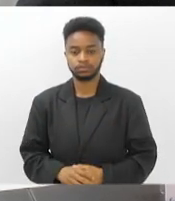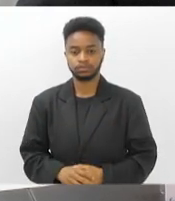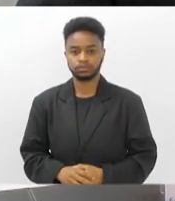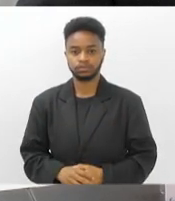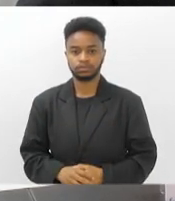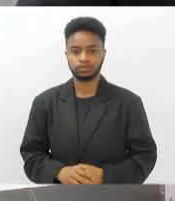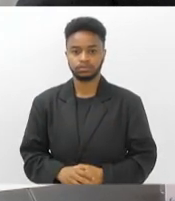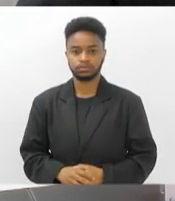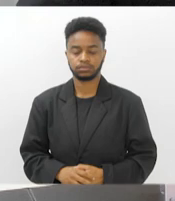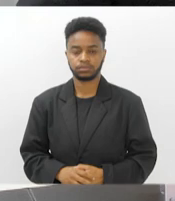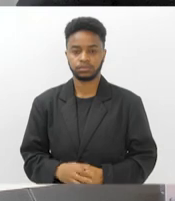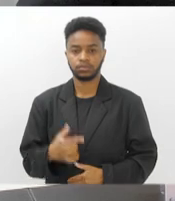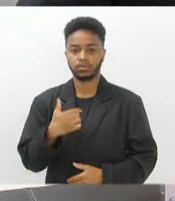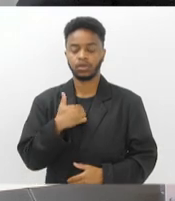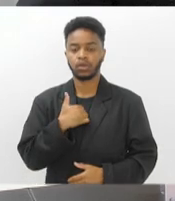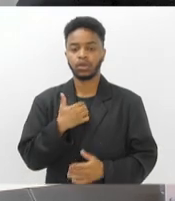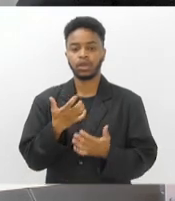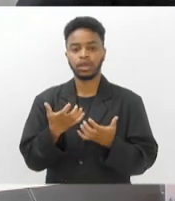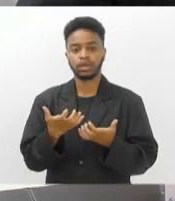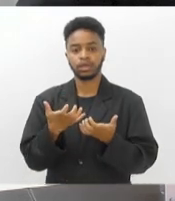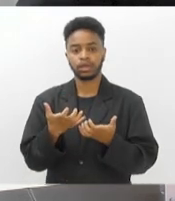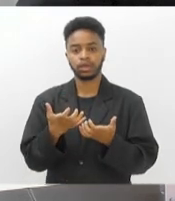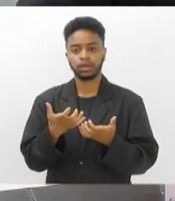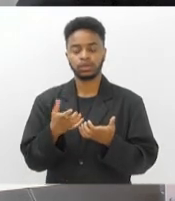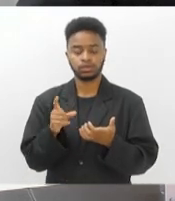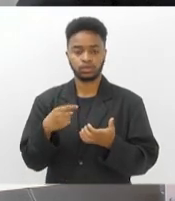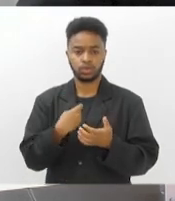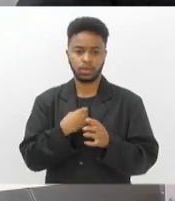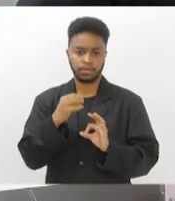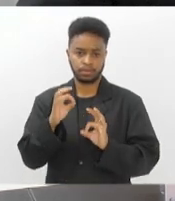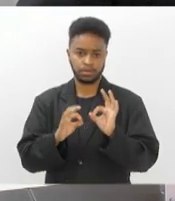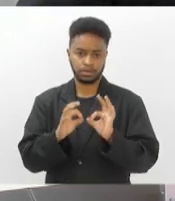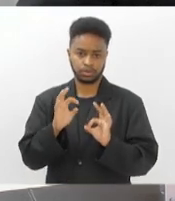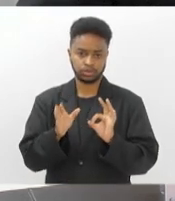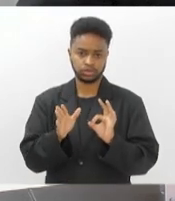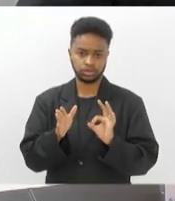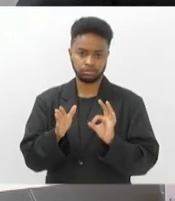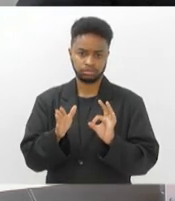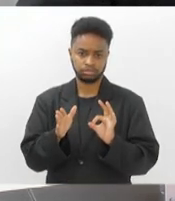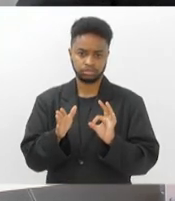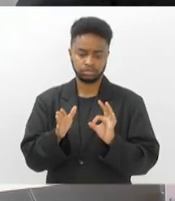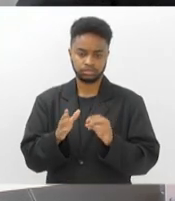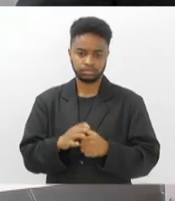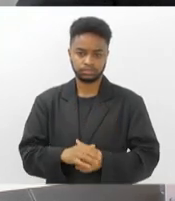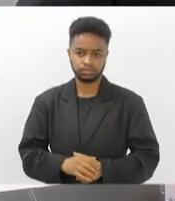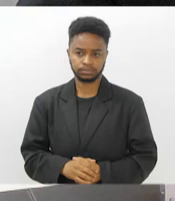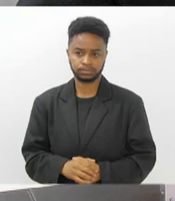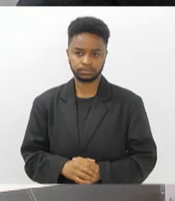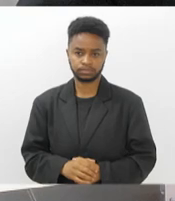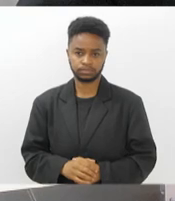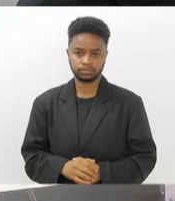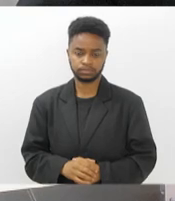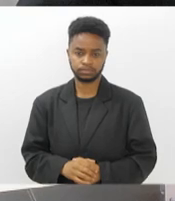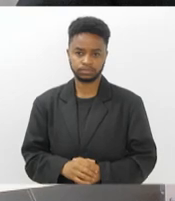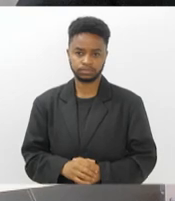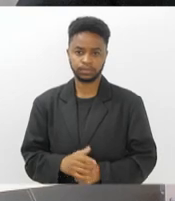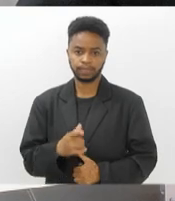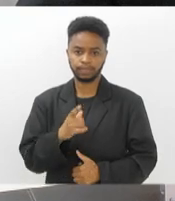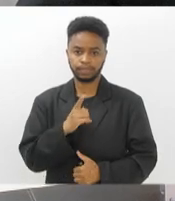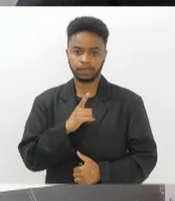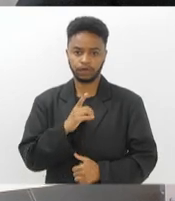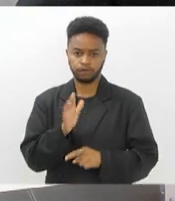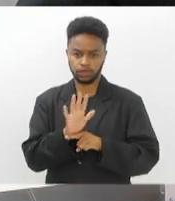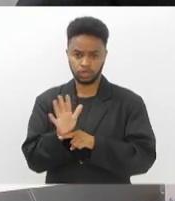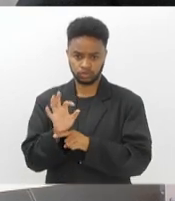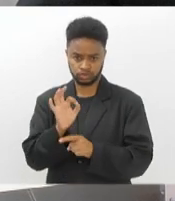né gostaria de nós preparamos eu não sei Jana nós temos algum um